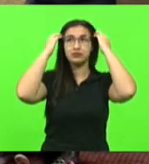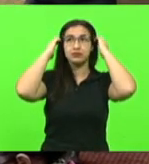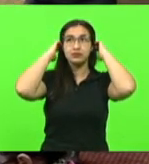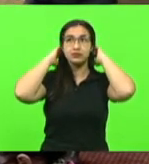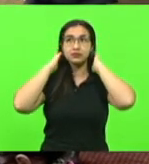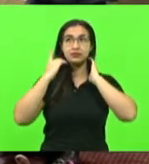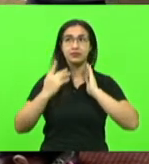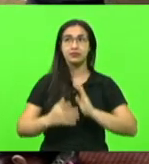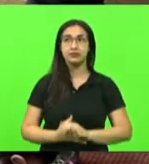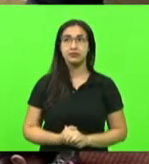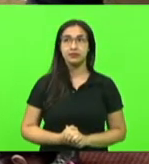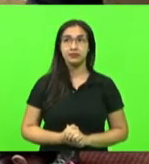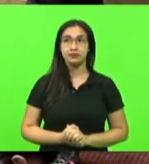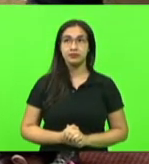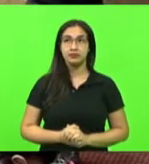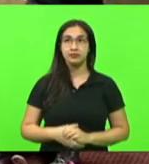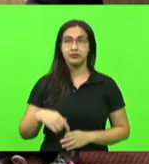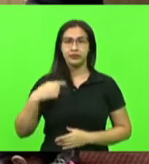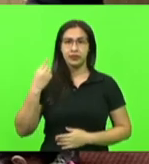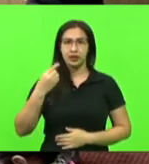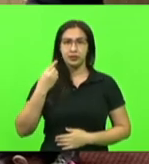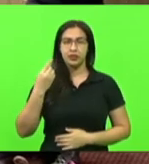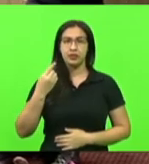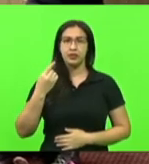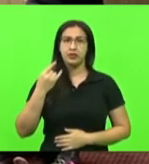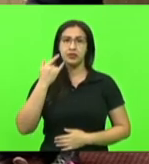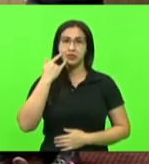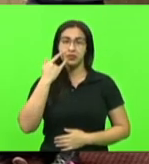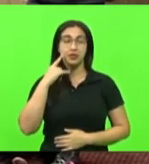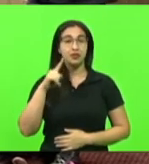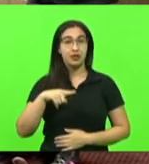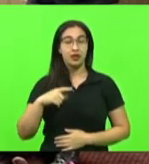Deputado Mauro, acho que é um projeto importante